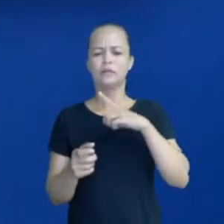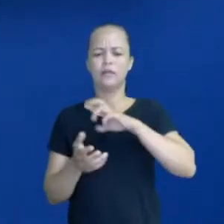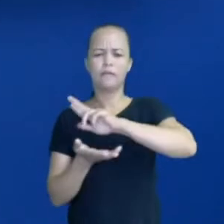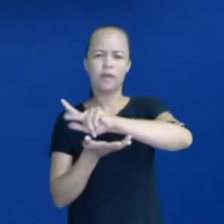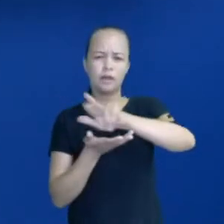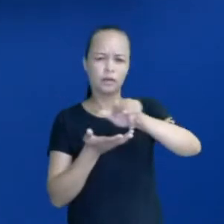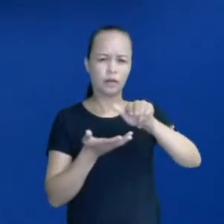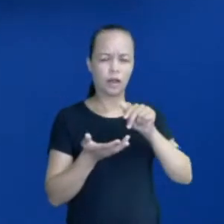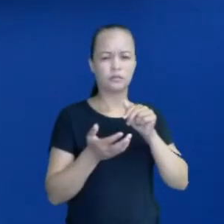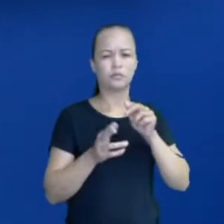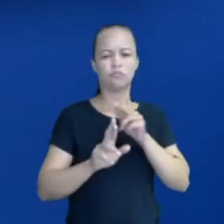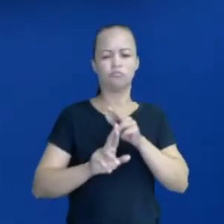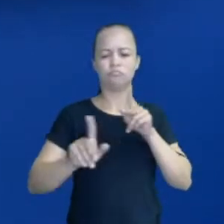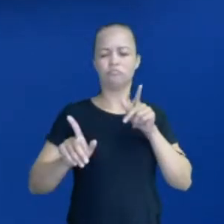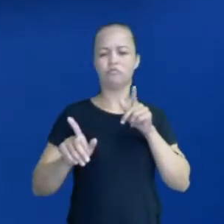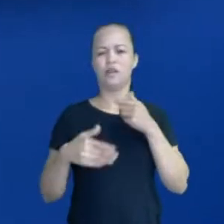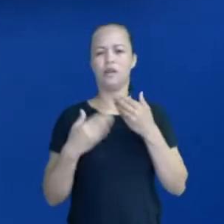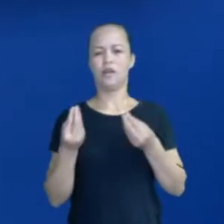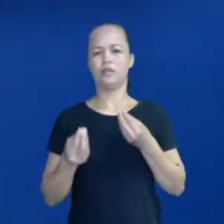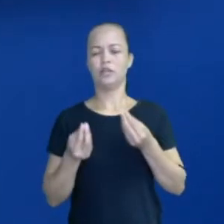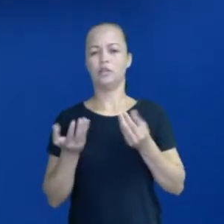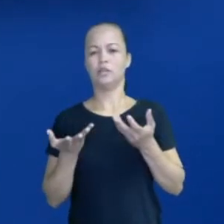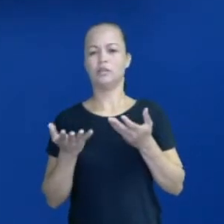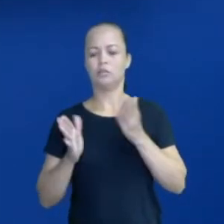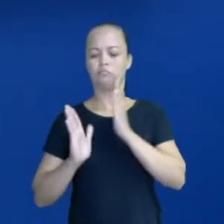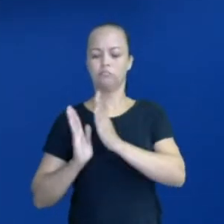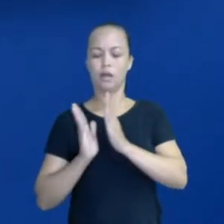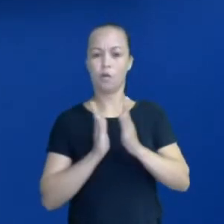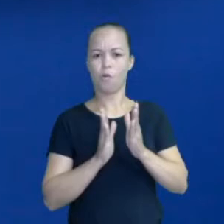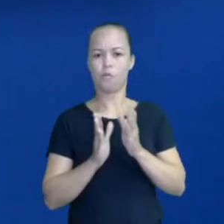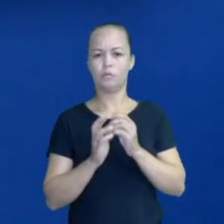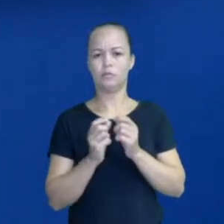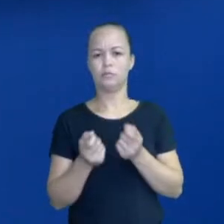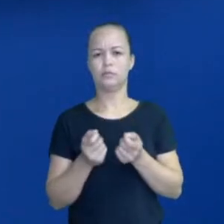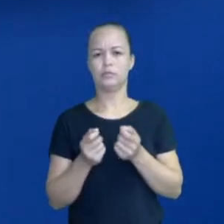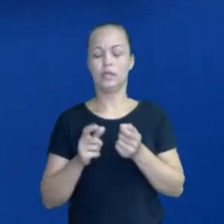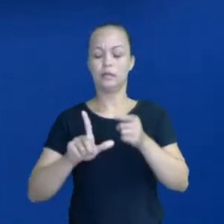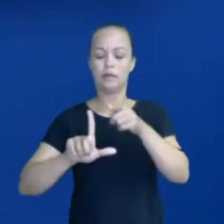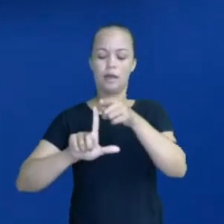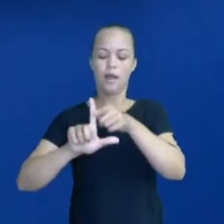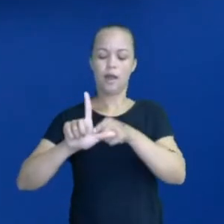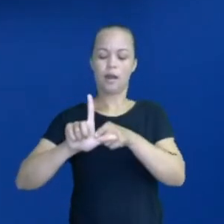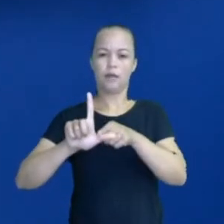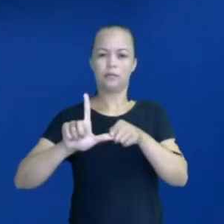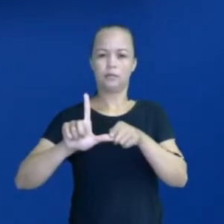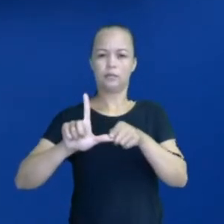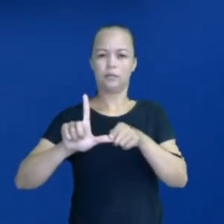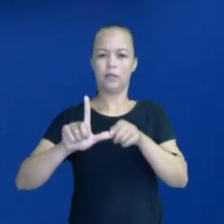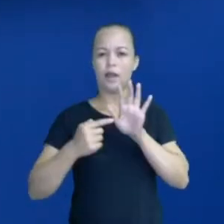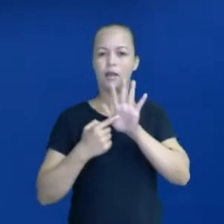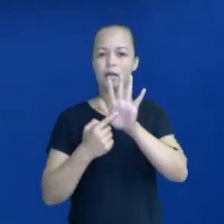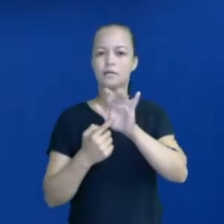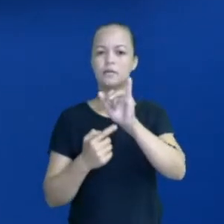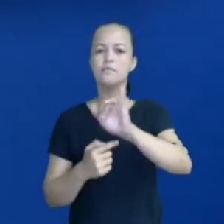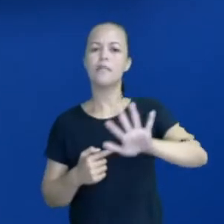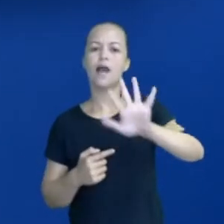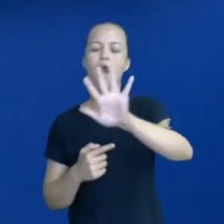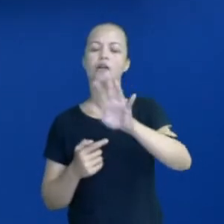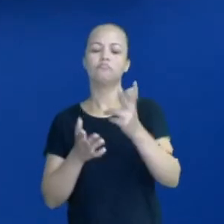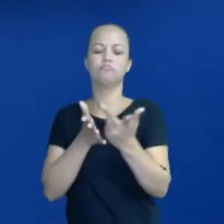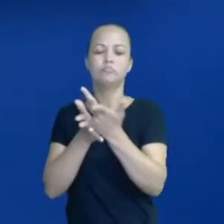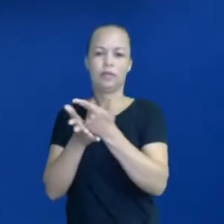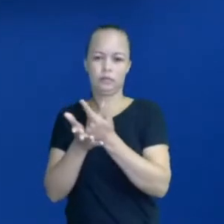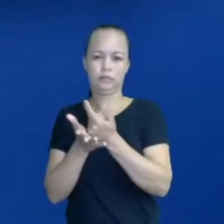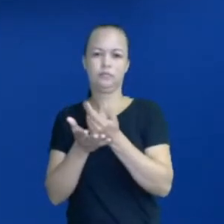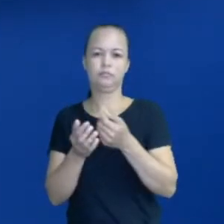vai variar, vai de acordo com a reta que ela foi, com a imagem que ela foi criada, com o desenho que ele foi